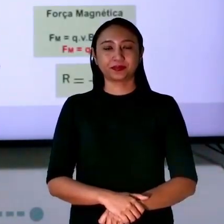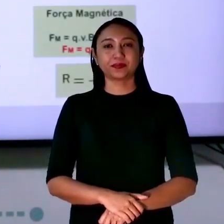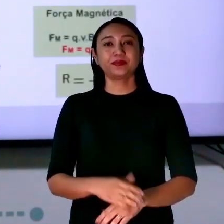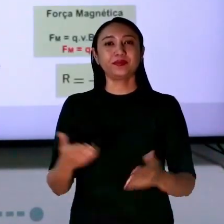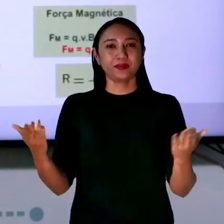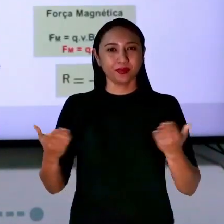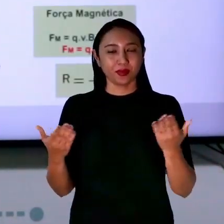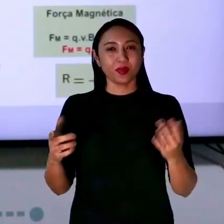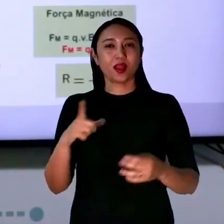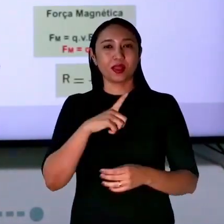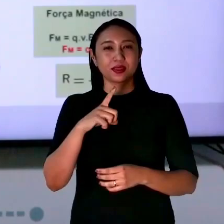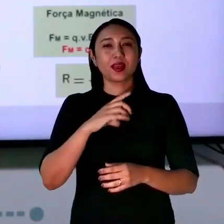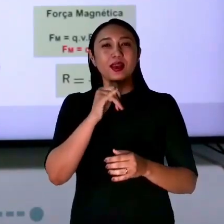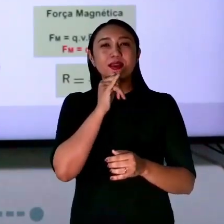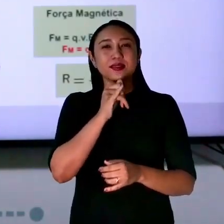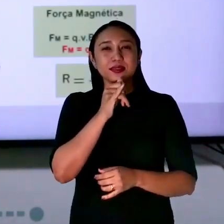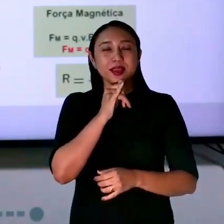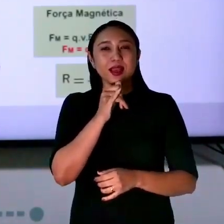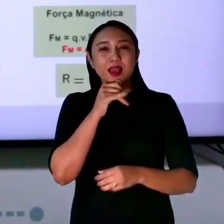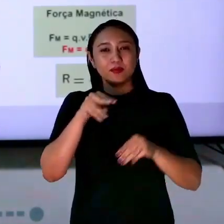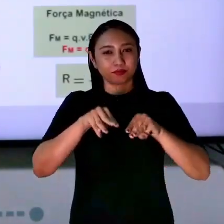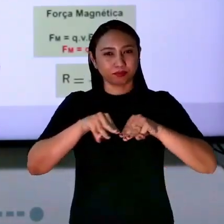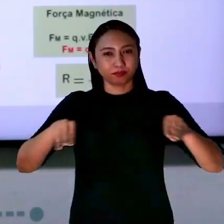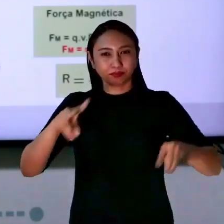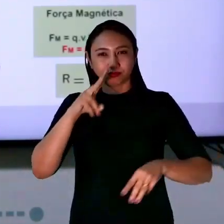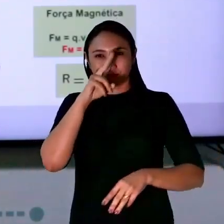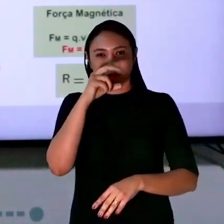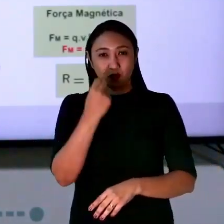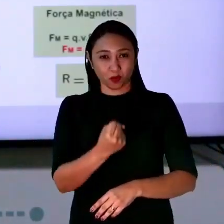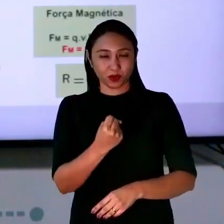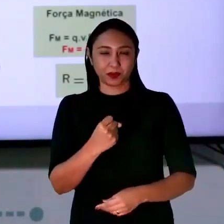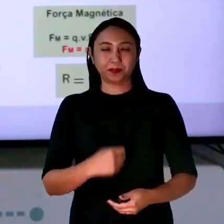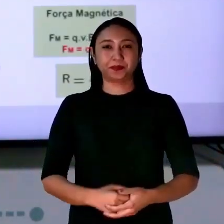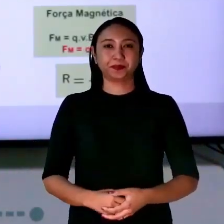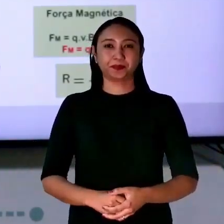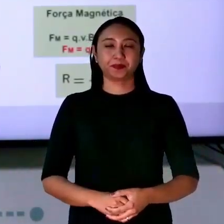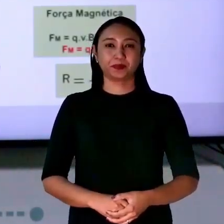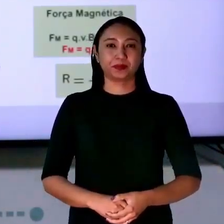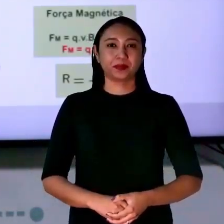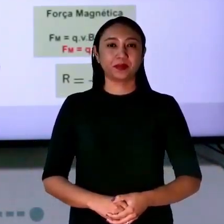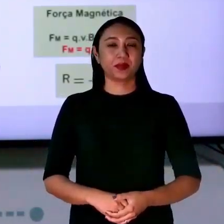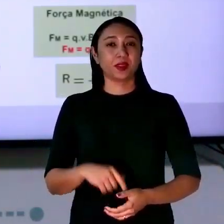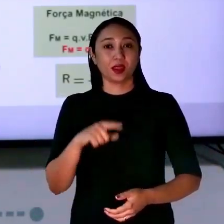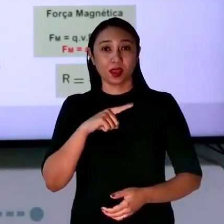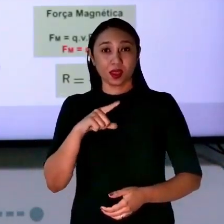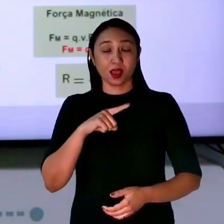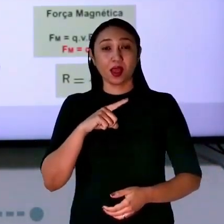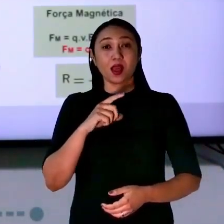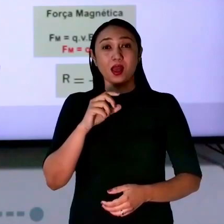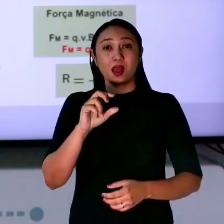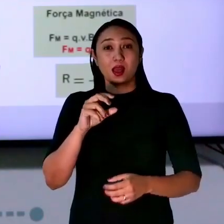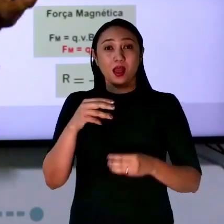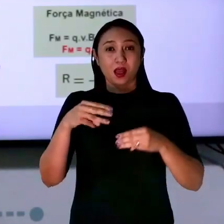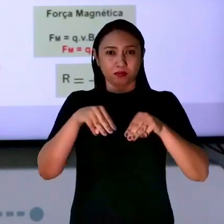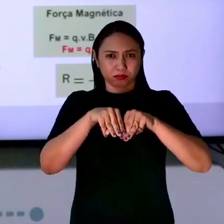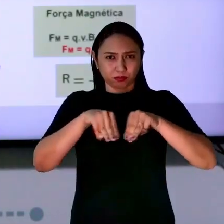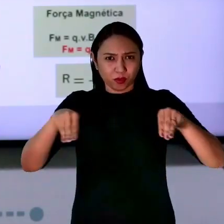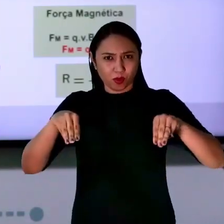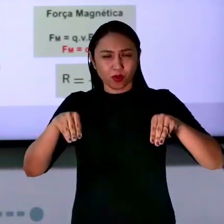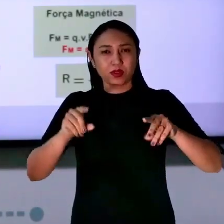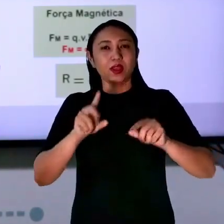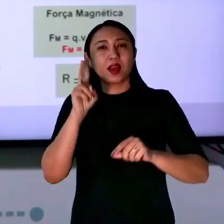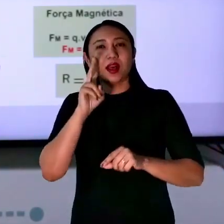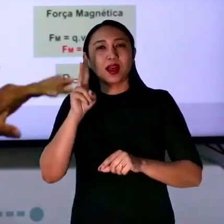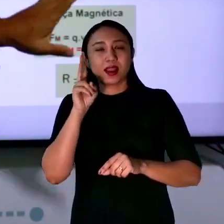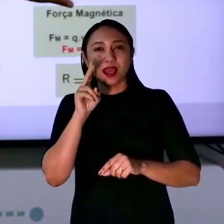vários casos para a força magnética. O que foi que a gente viu ainda há pouco? Que a força magnética é quero ver bem